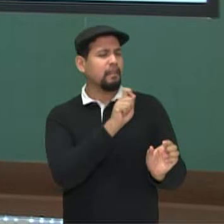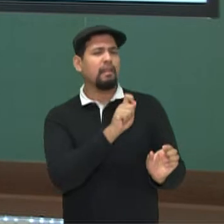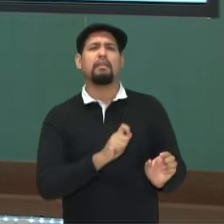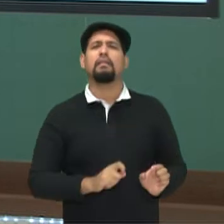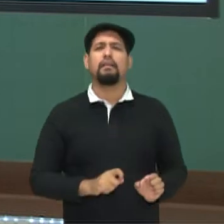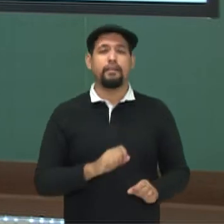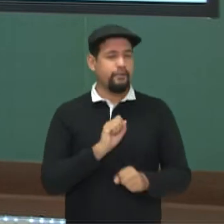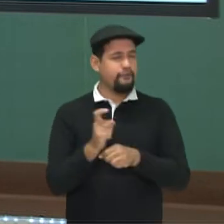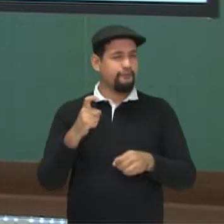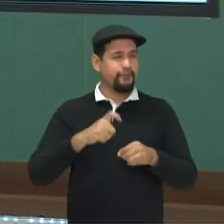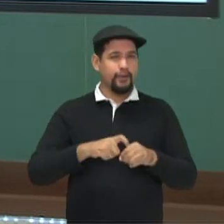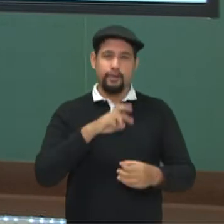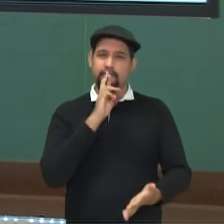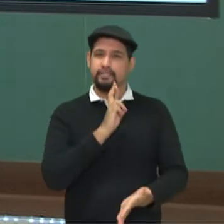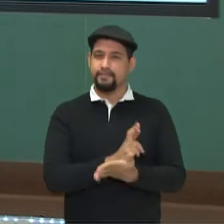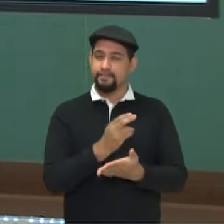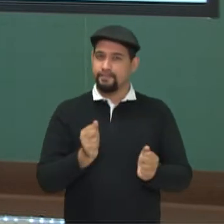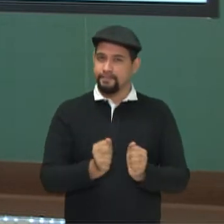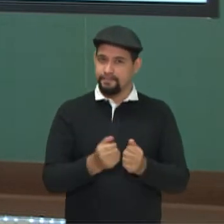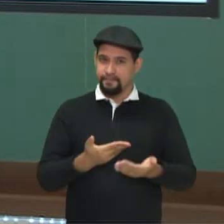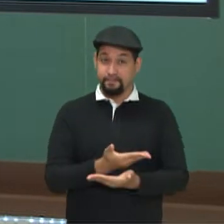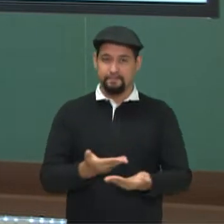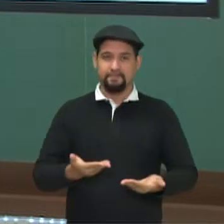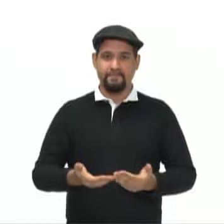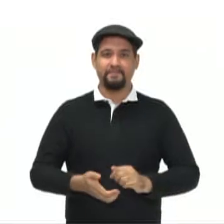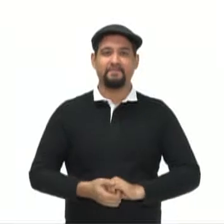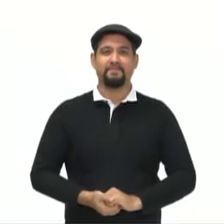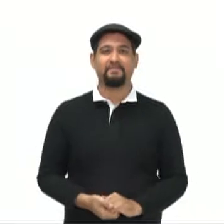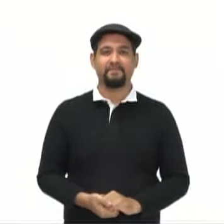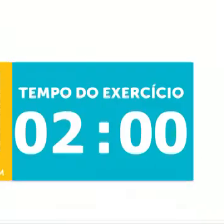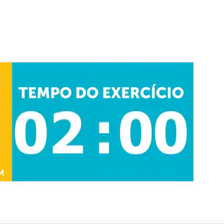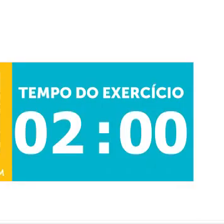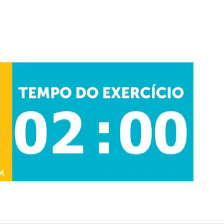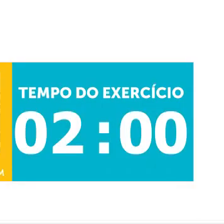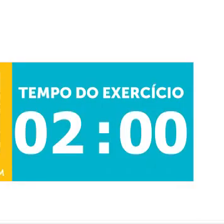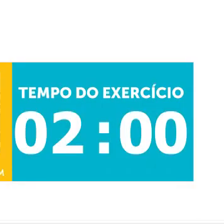Eu volto já já comentando com você essa questão.